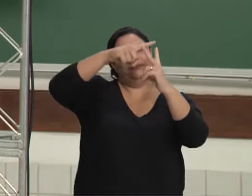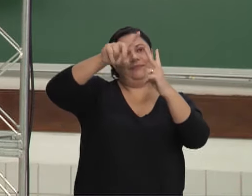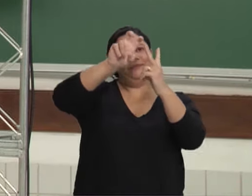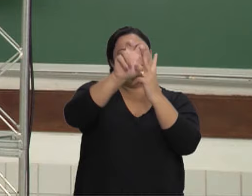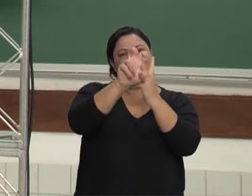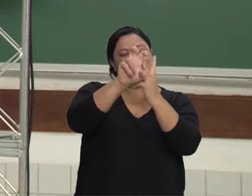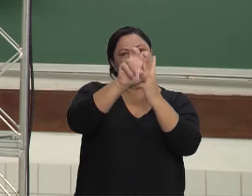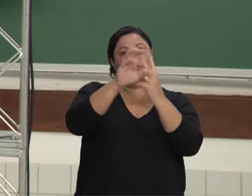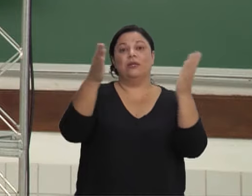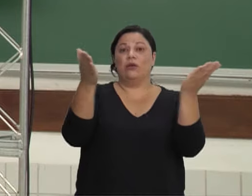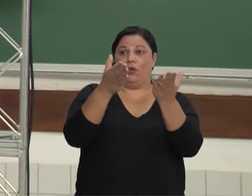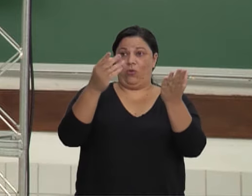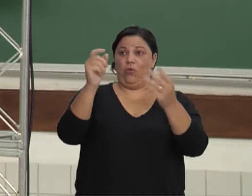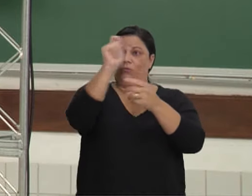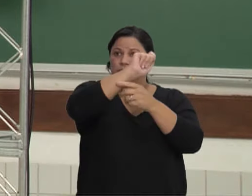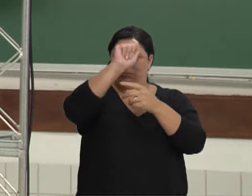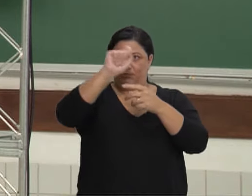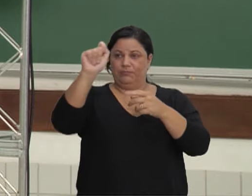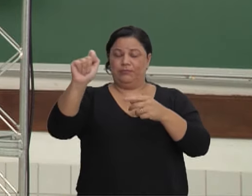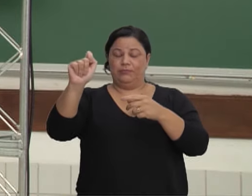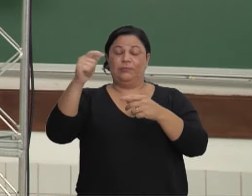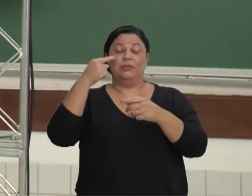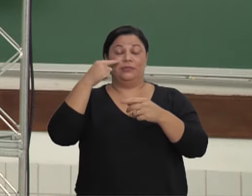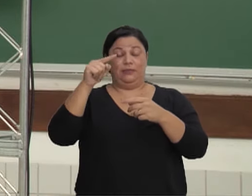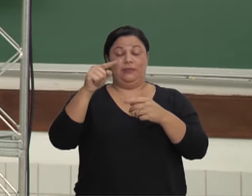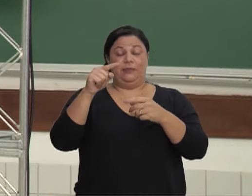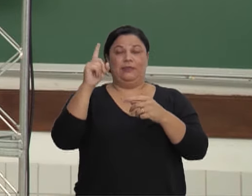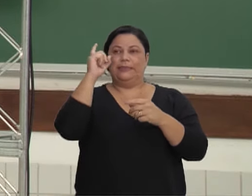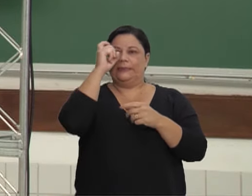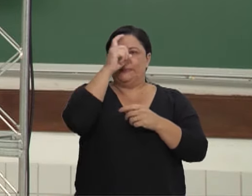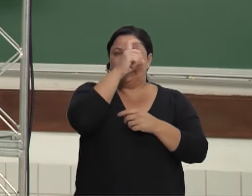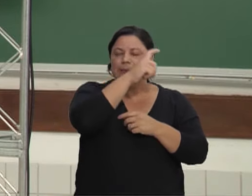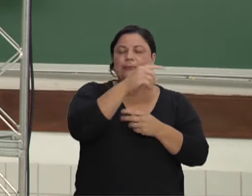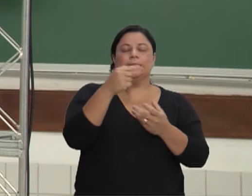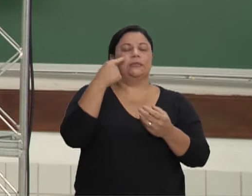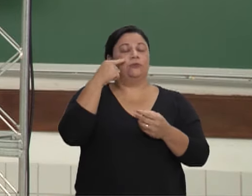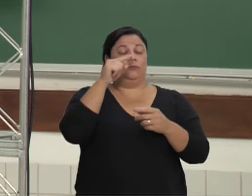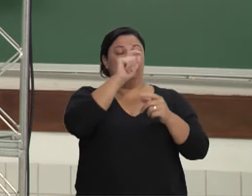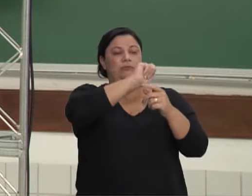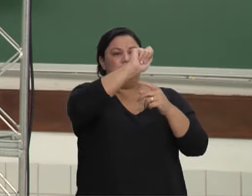fazer aqui no quadro, só para quem tem dificuldade.